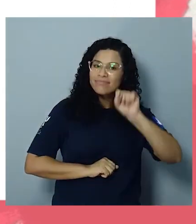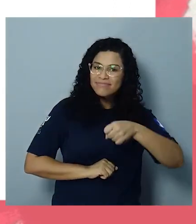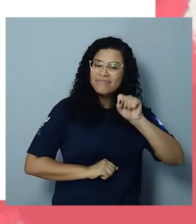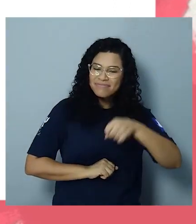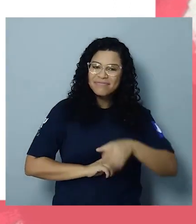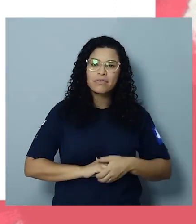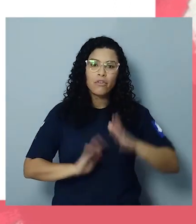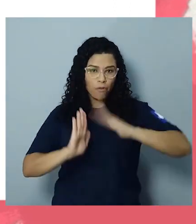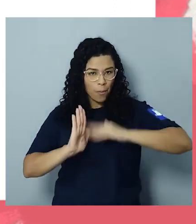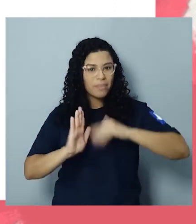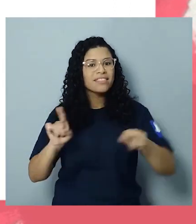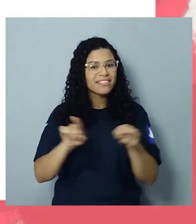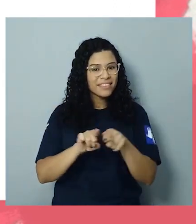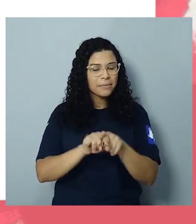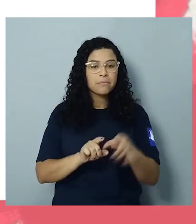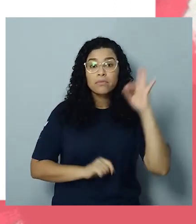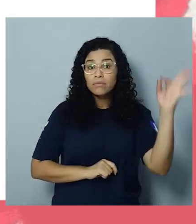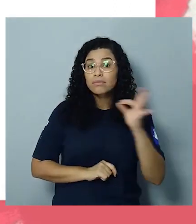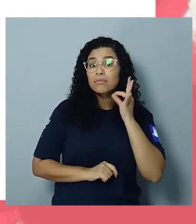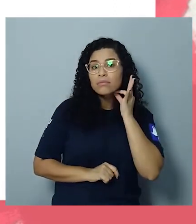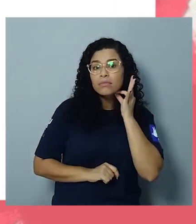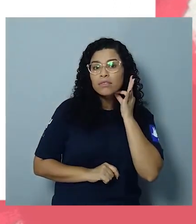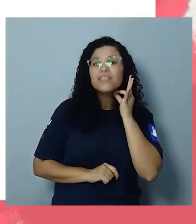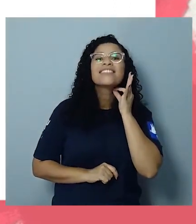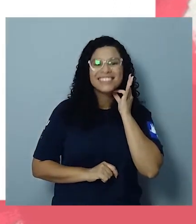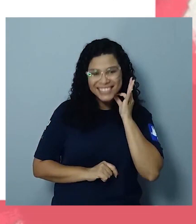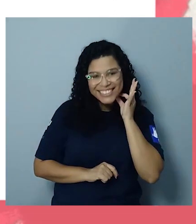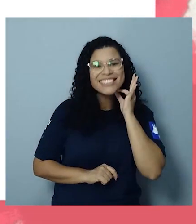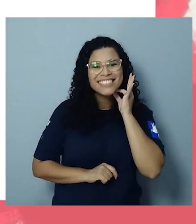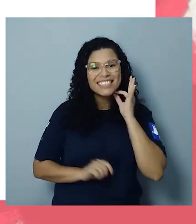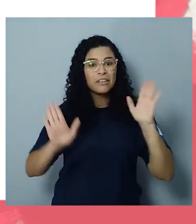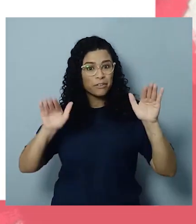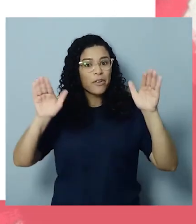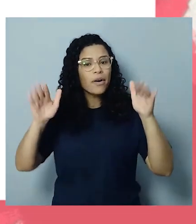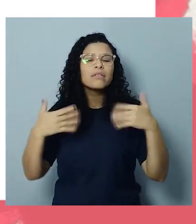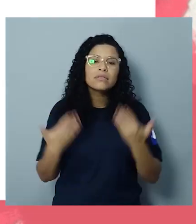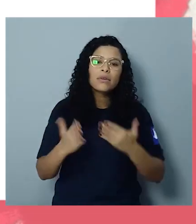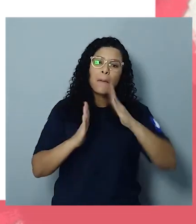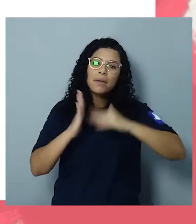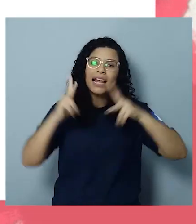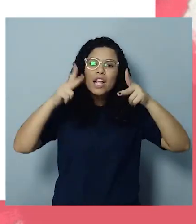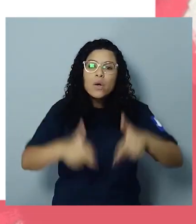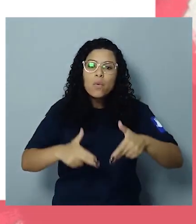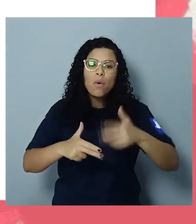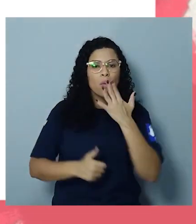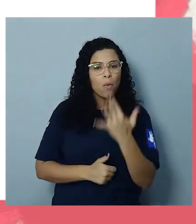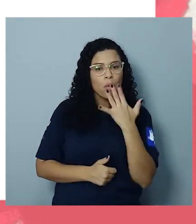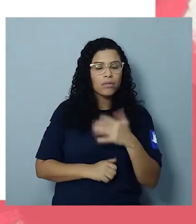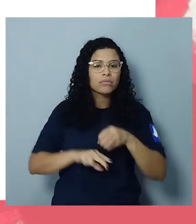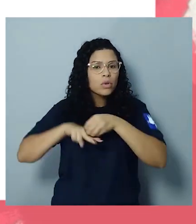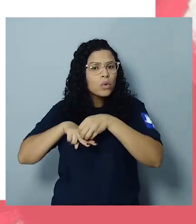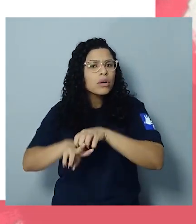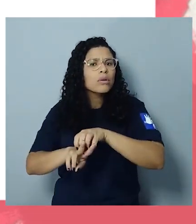vou a né então vou pintar também que abelha voa voa né então vou pintar da mesma cor